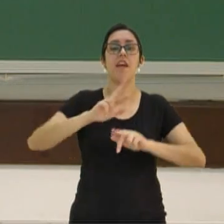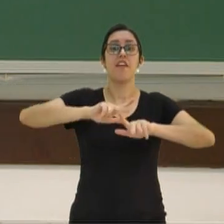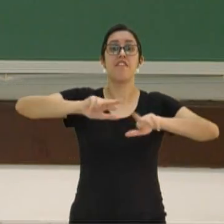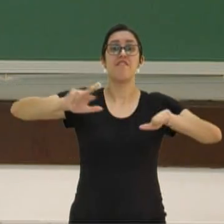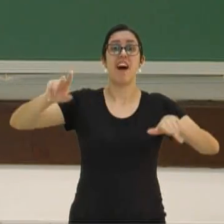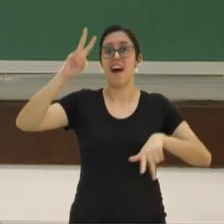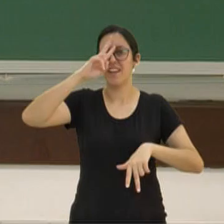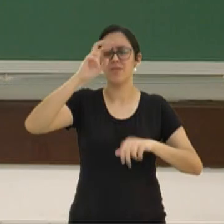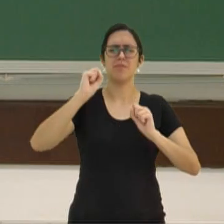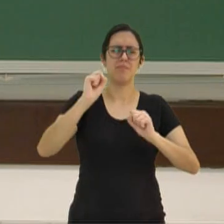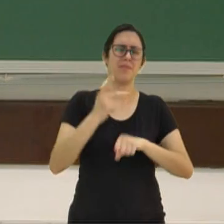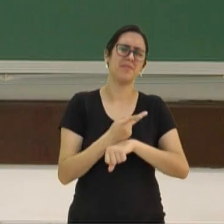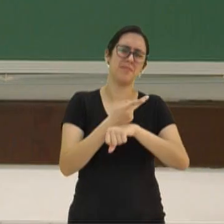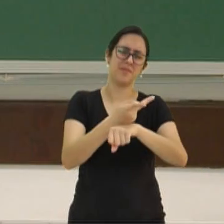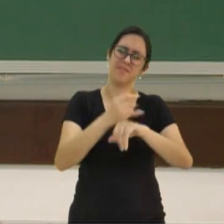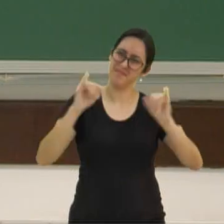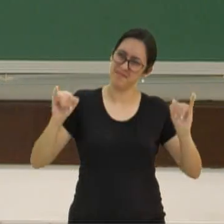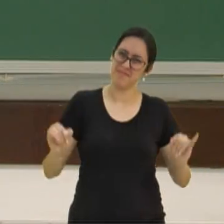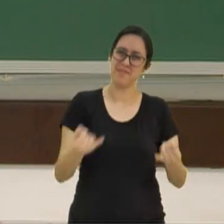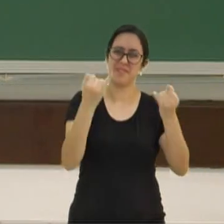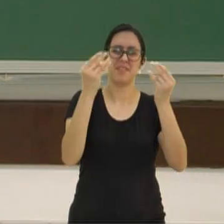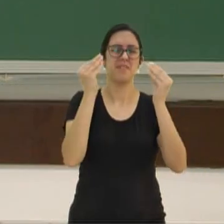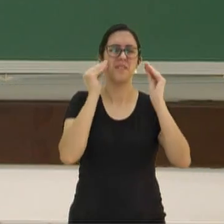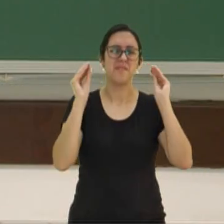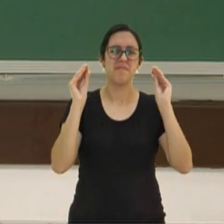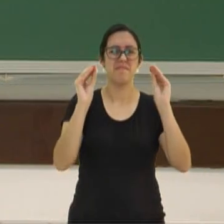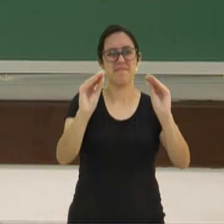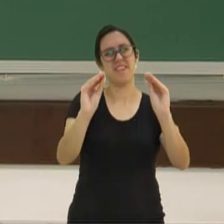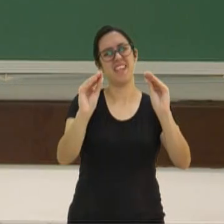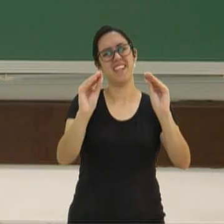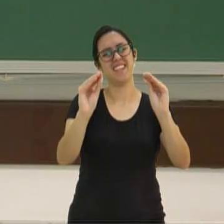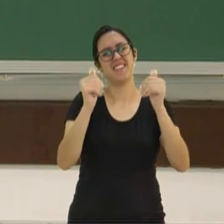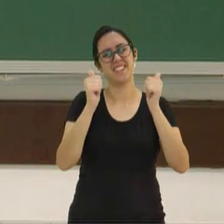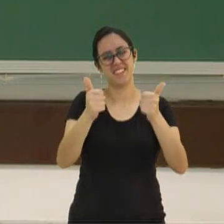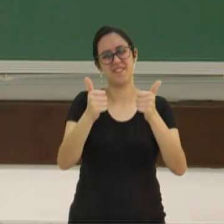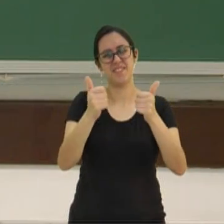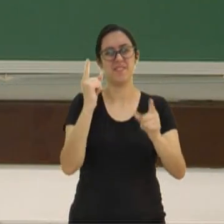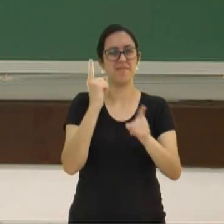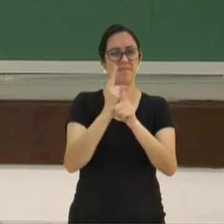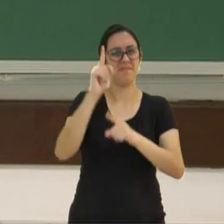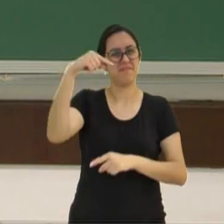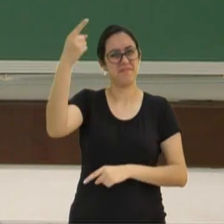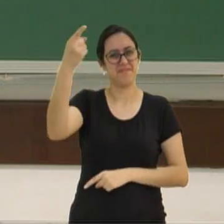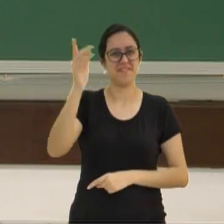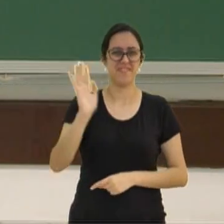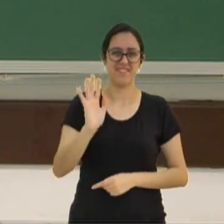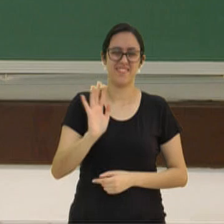de Machado de Assis, tá bom? Aproveite. Um beijo para você, tá? E a gente se vê.